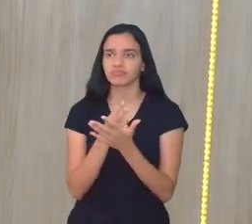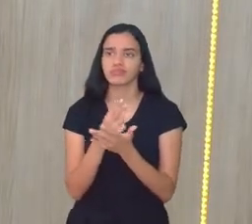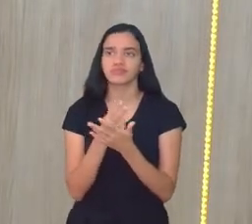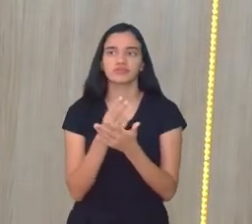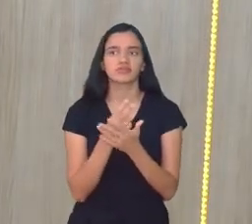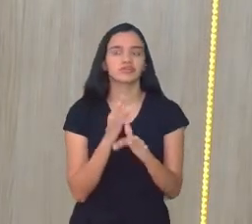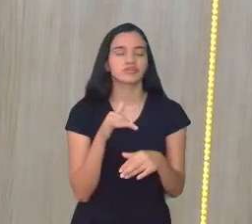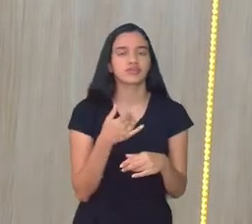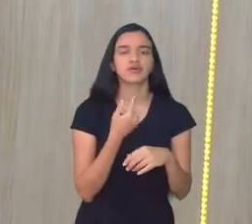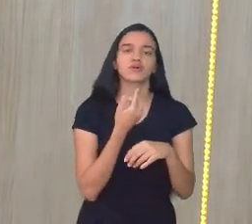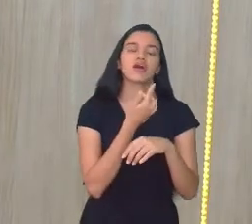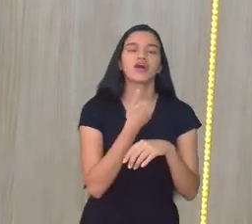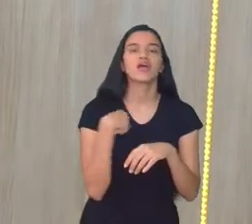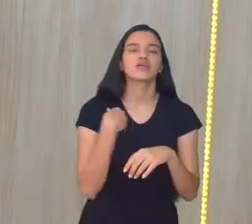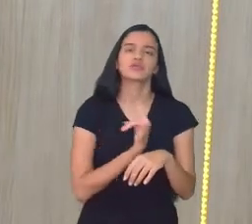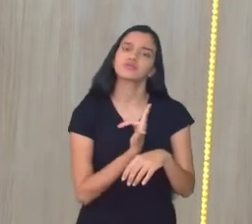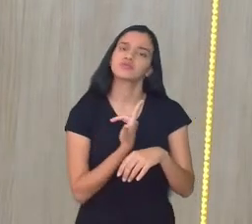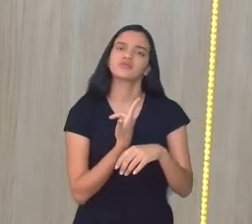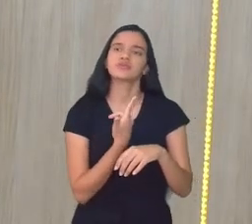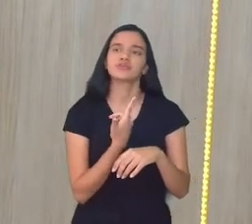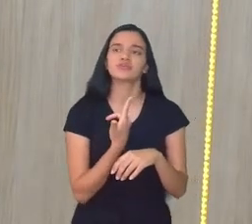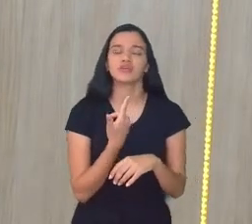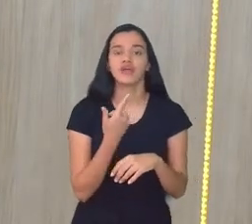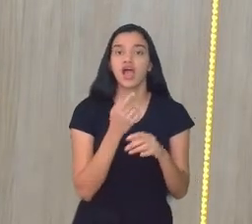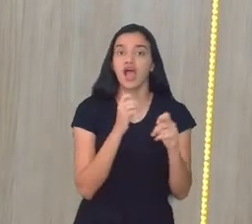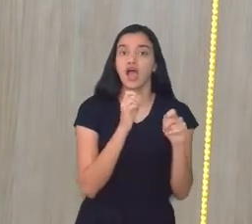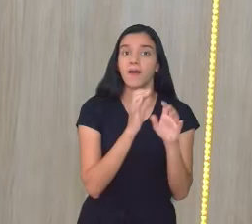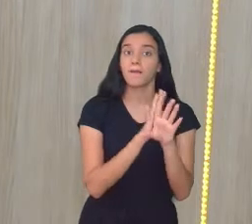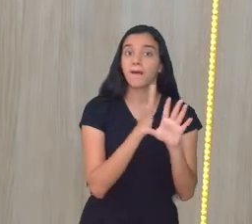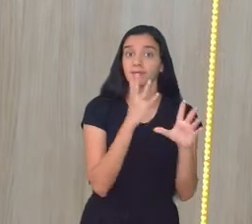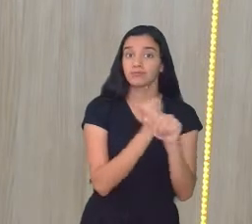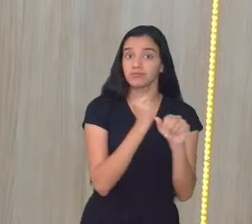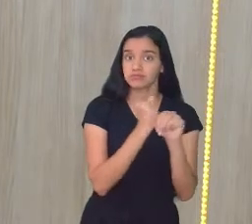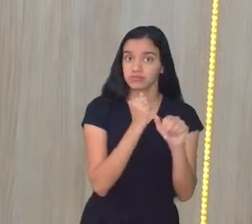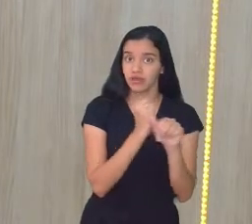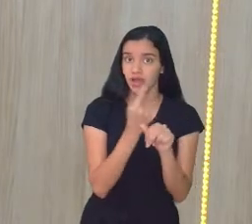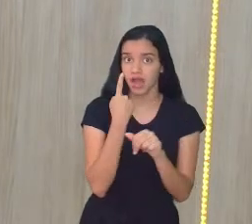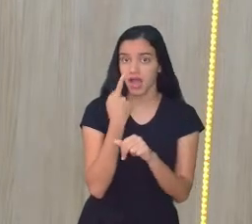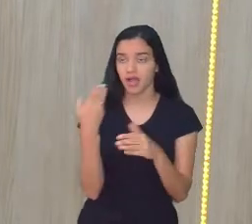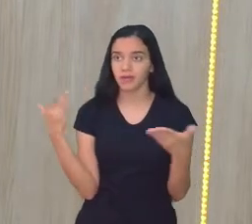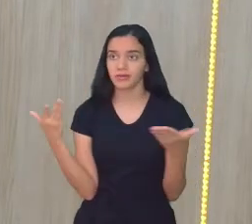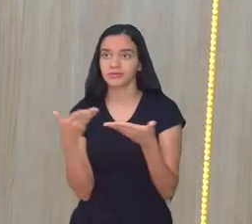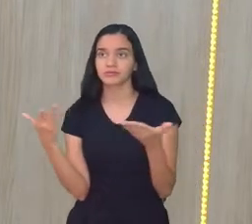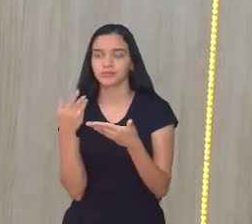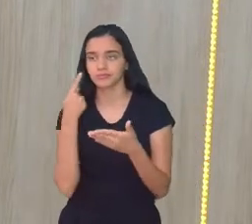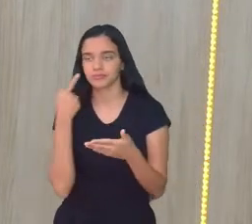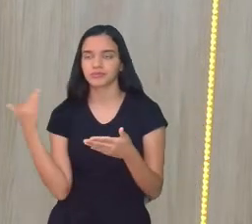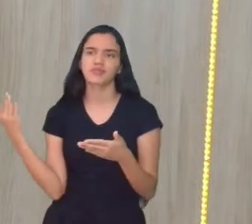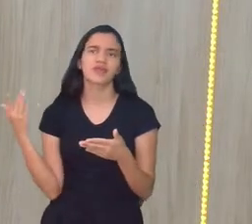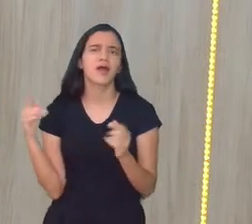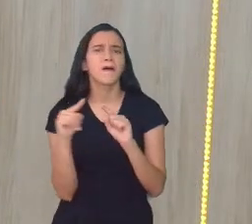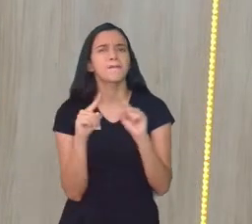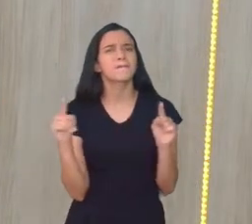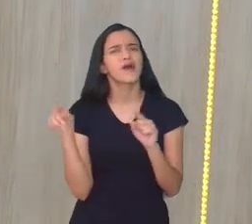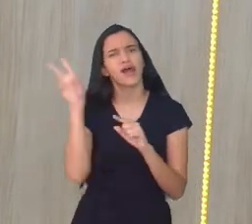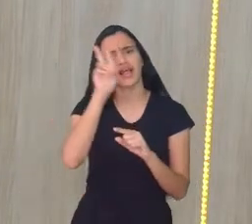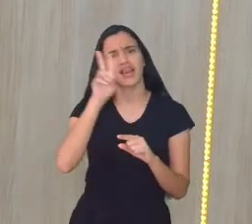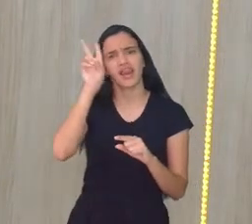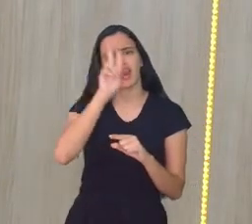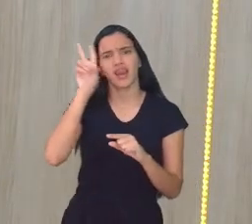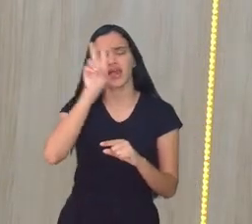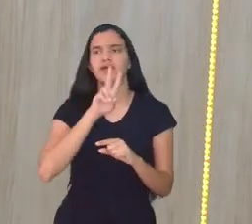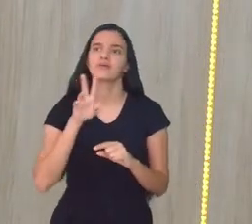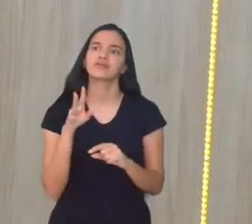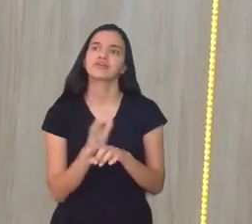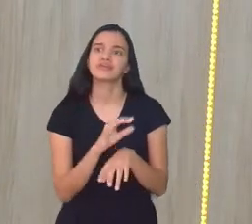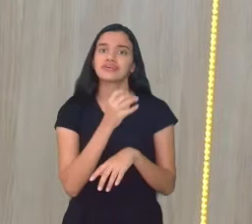décimo. Aqui, ó, a gente operou este. E agora vamos operar esse aqui. Mas lembra